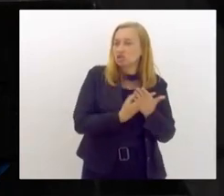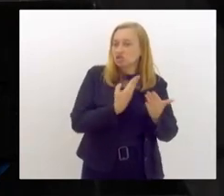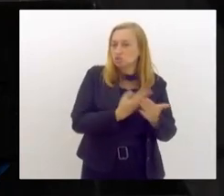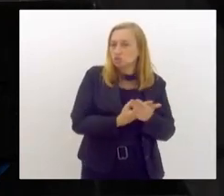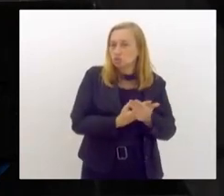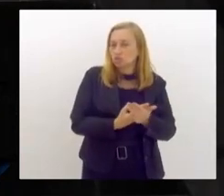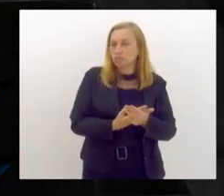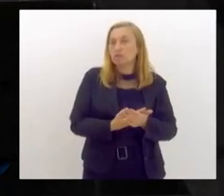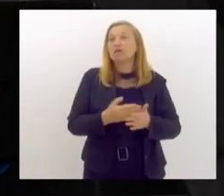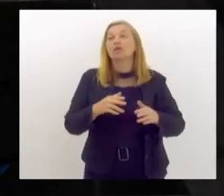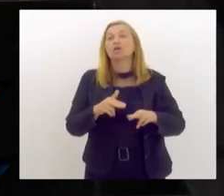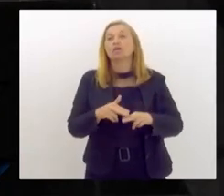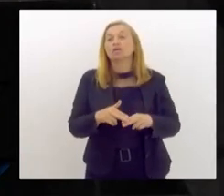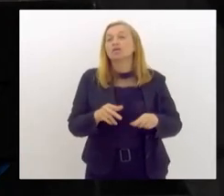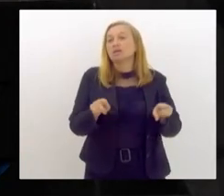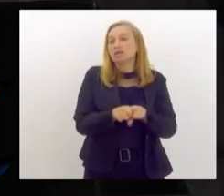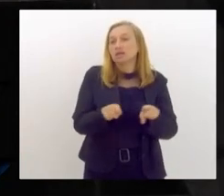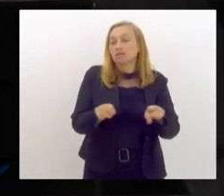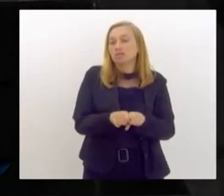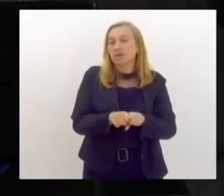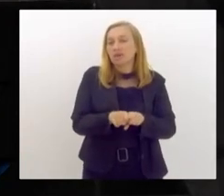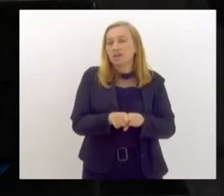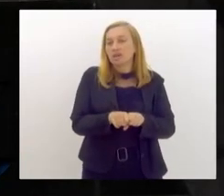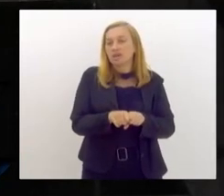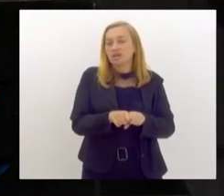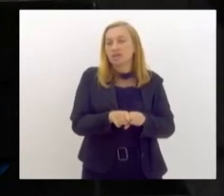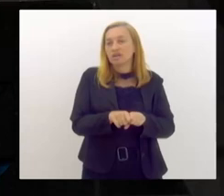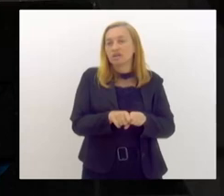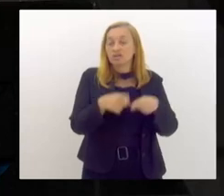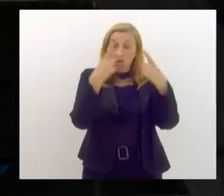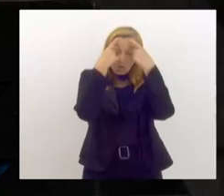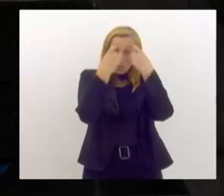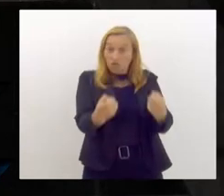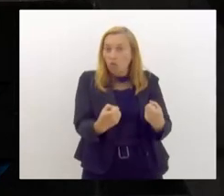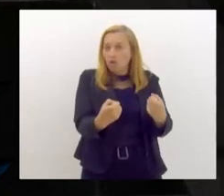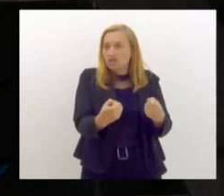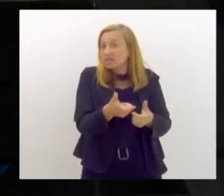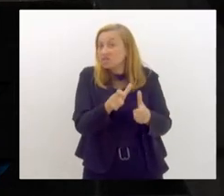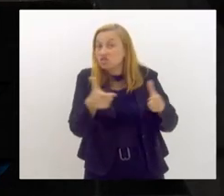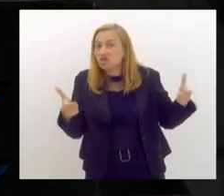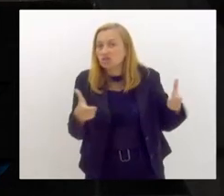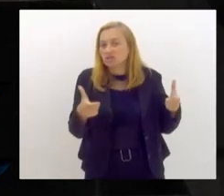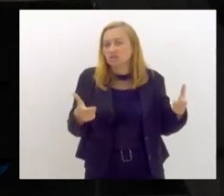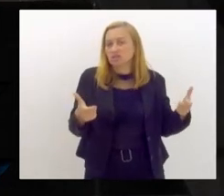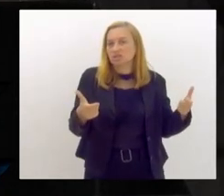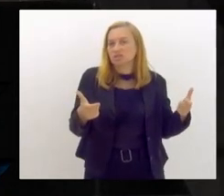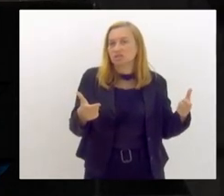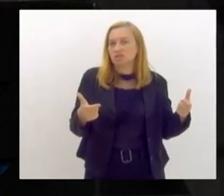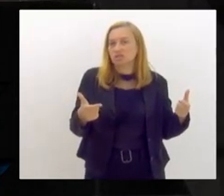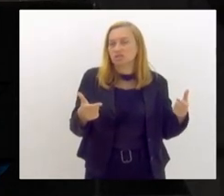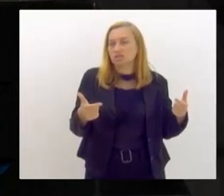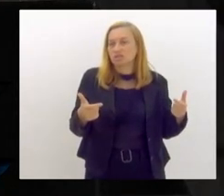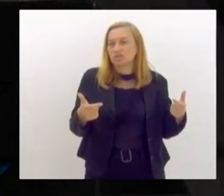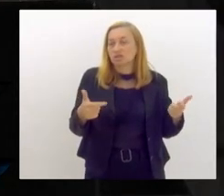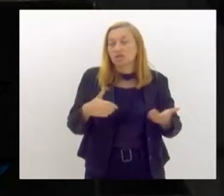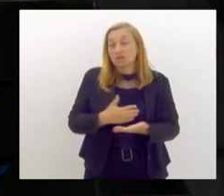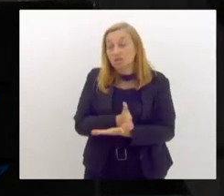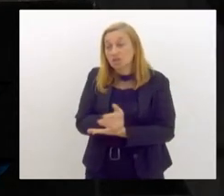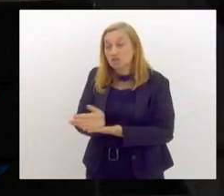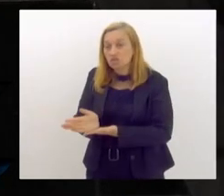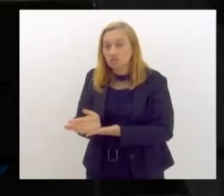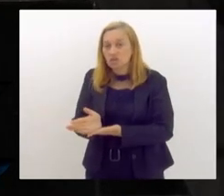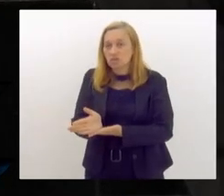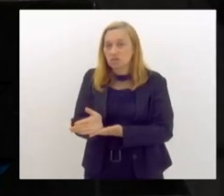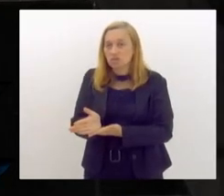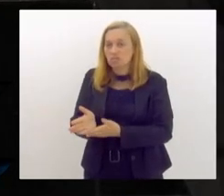formal, e porque são vítimas de violações e violências muitas que nos